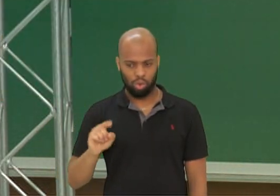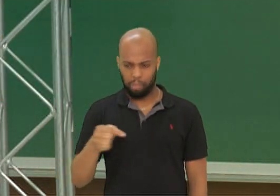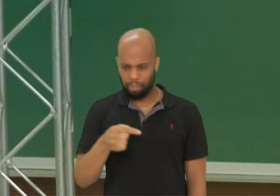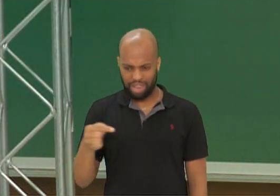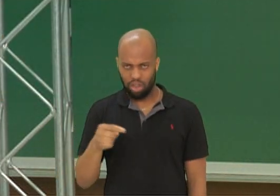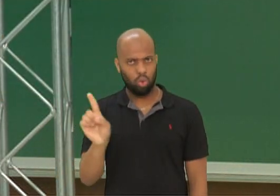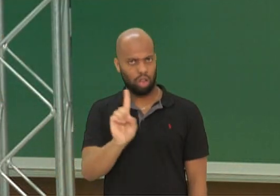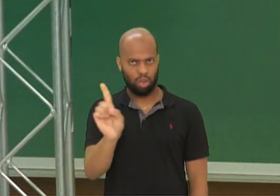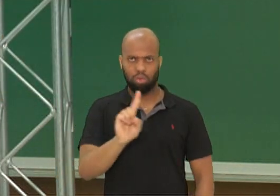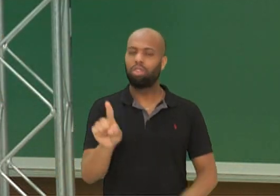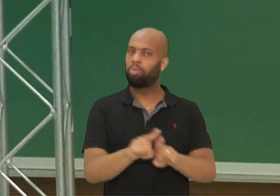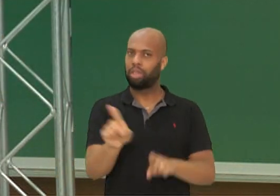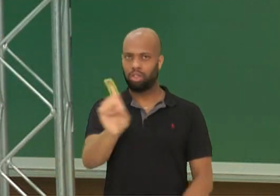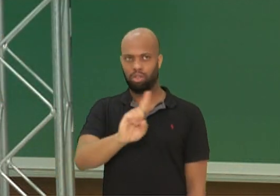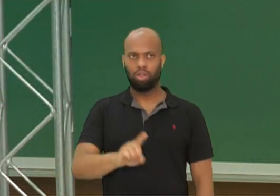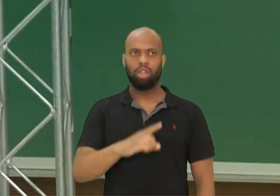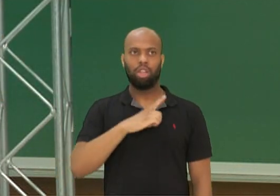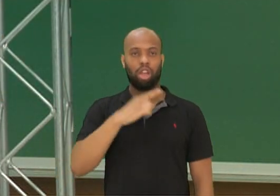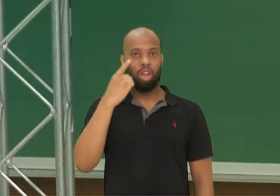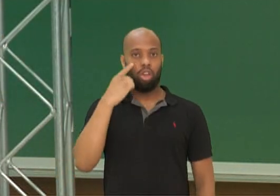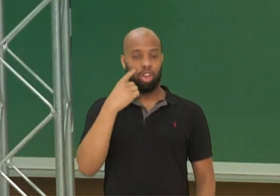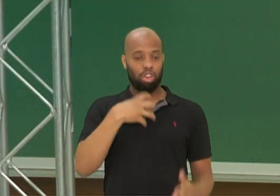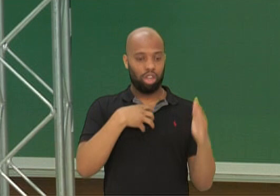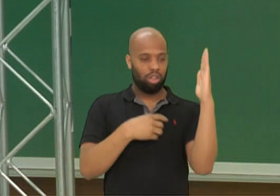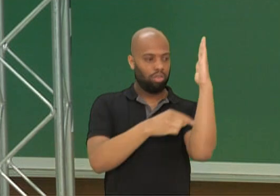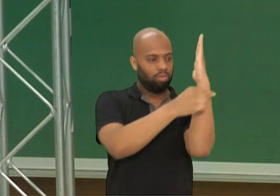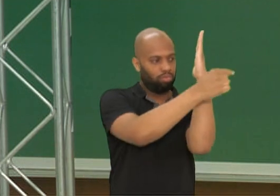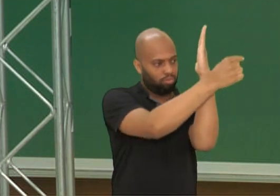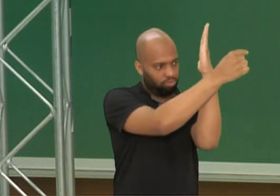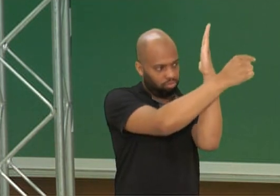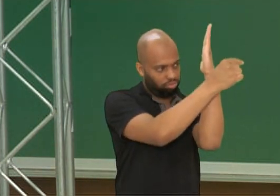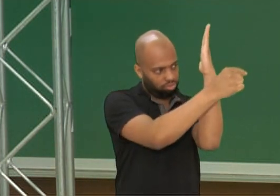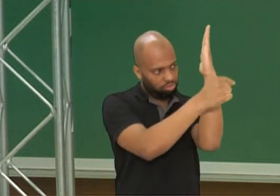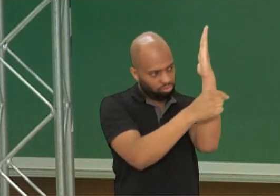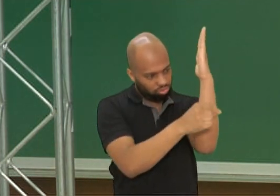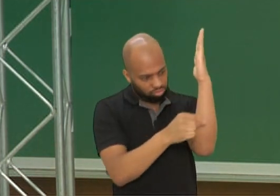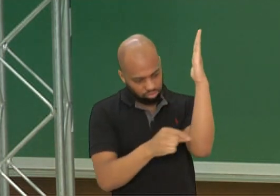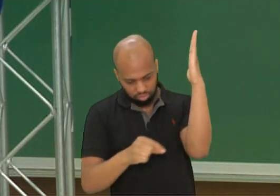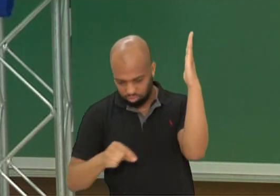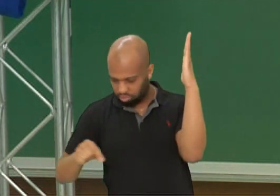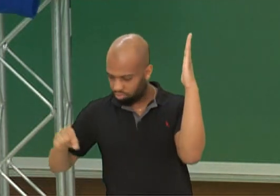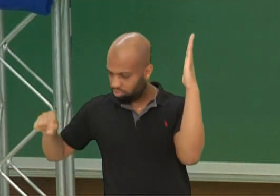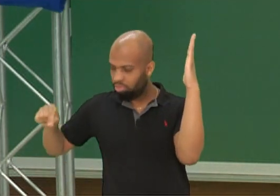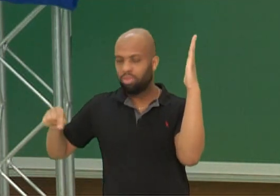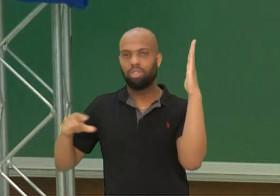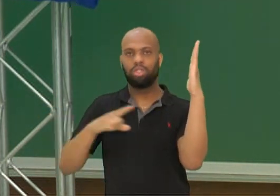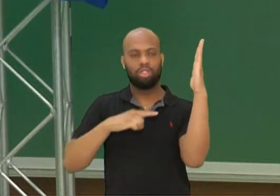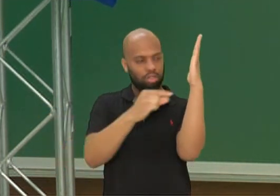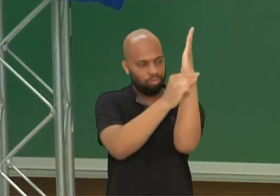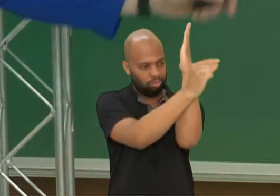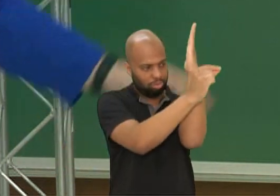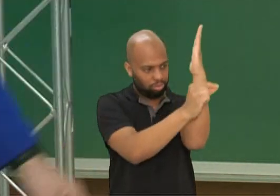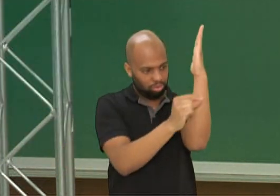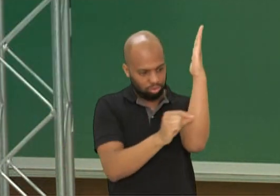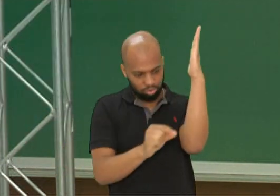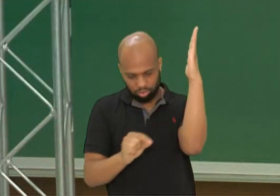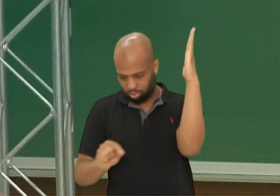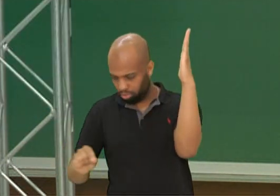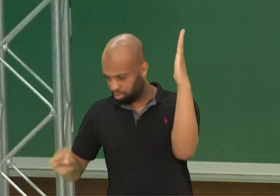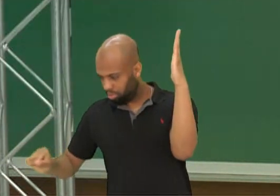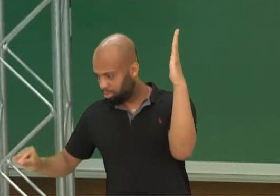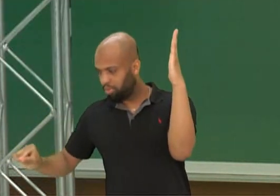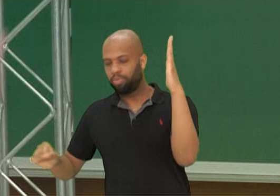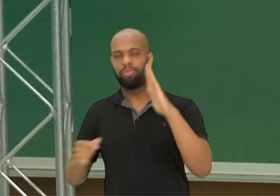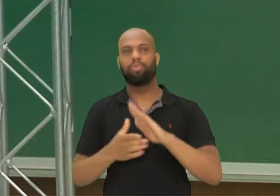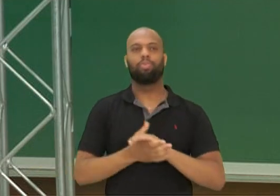né? Olha só, o gráfico decrescente passou em 1 e a imagem vai diminuindo para